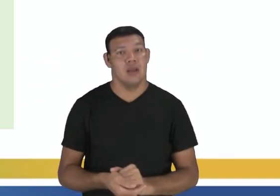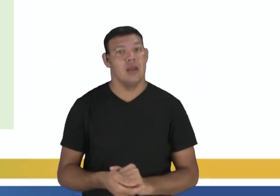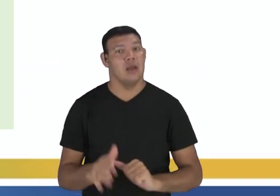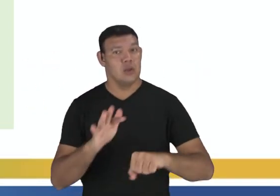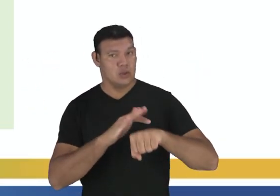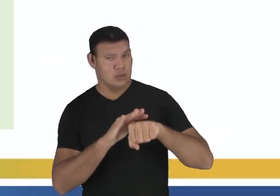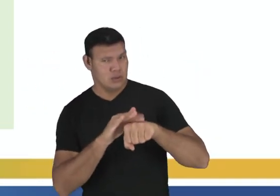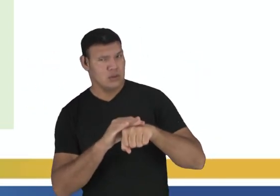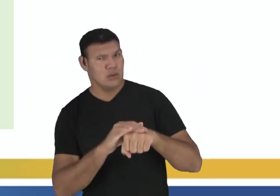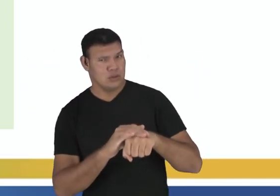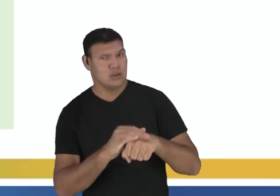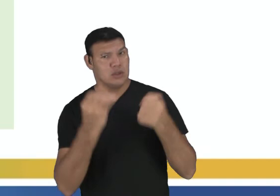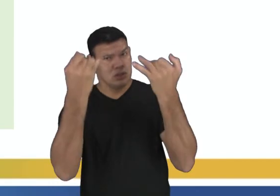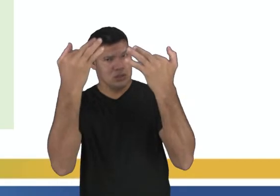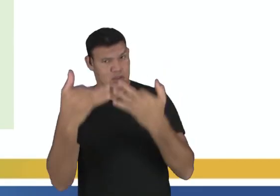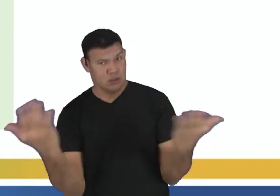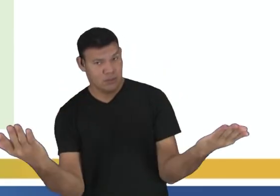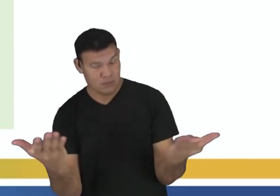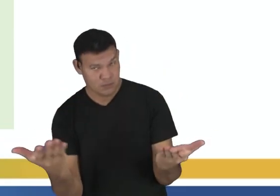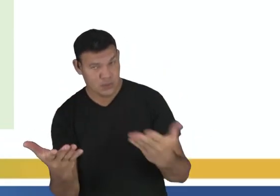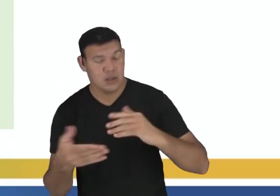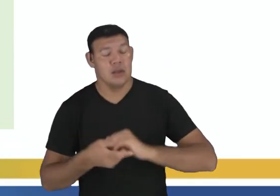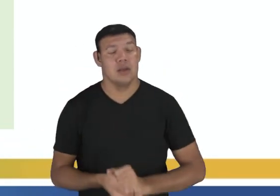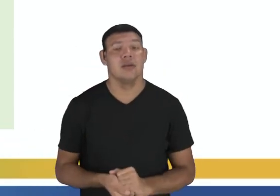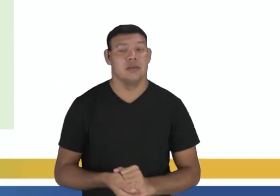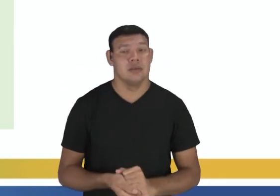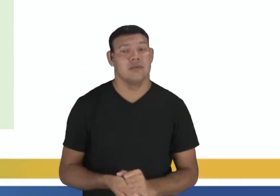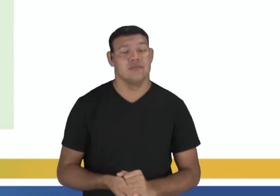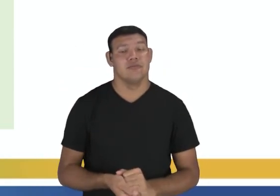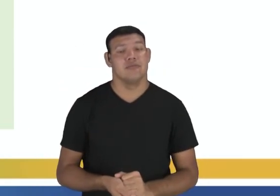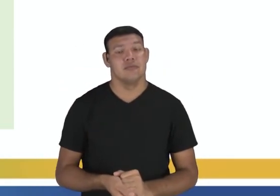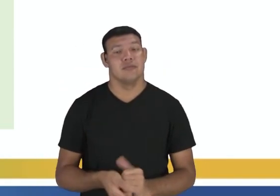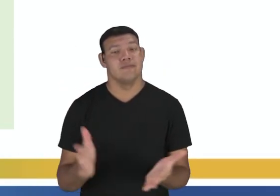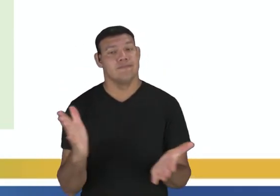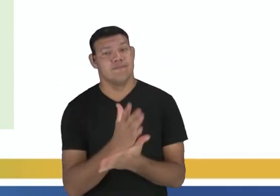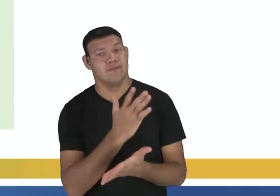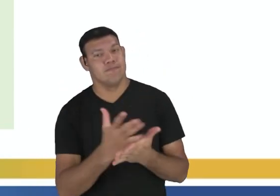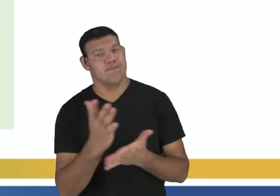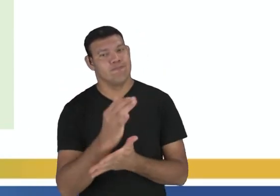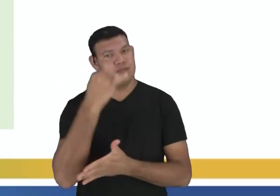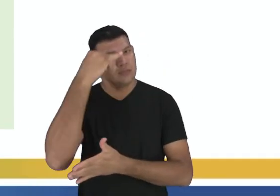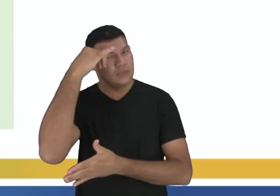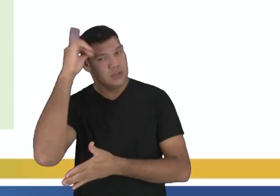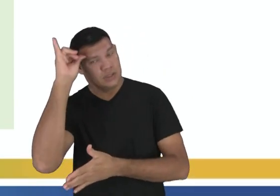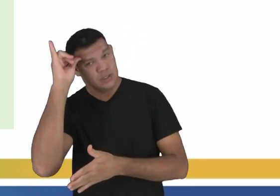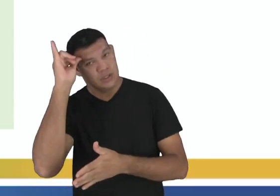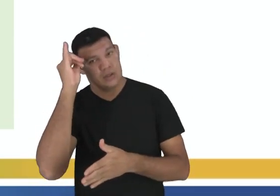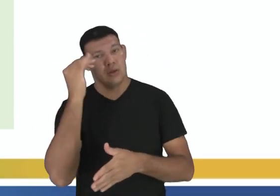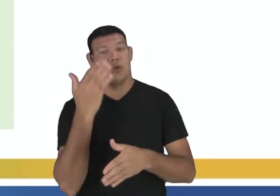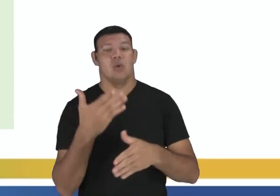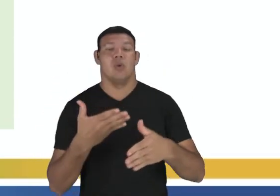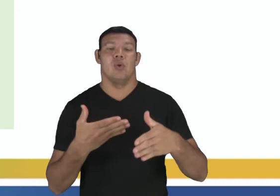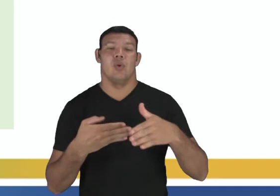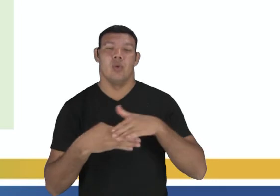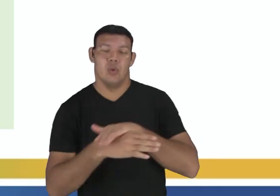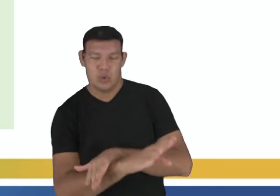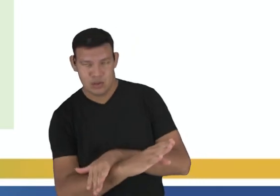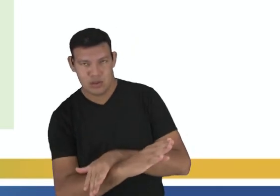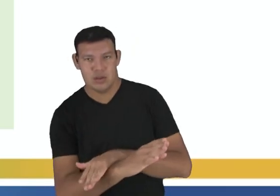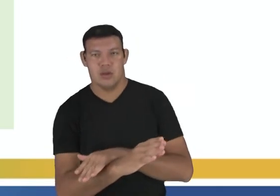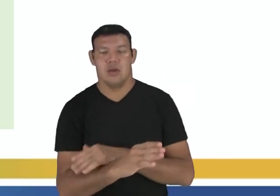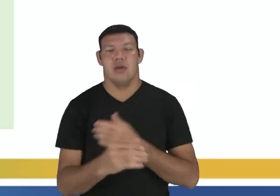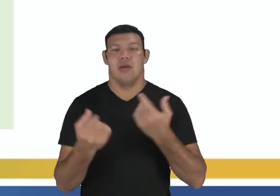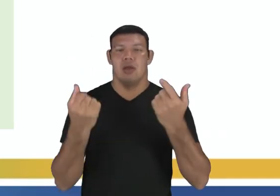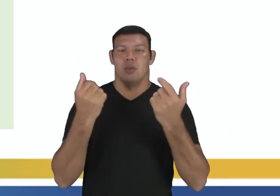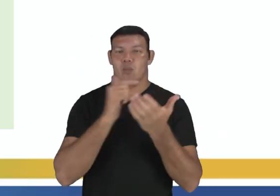hábitos de higiene... Vejam que essas doenças que eu acabei de explicar a vocês, muitas delas podem ser evitadas com hábitos de